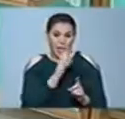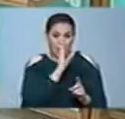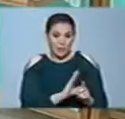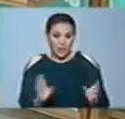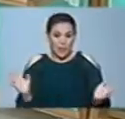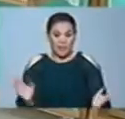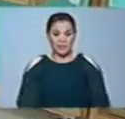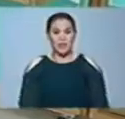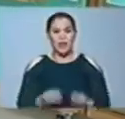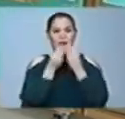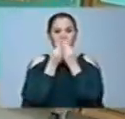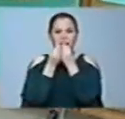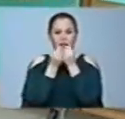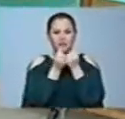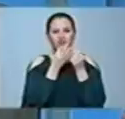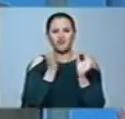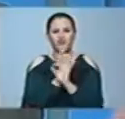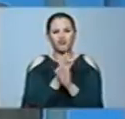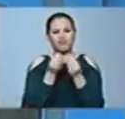go em